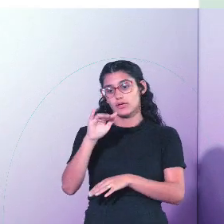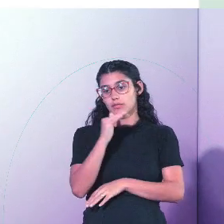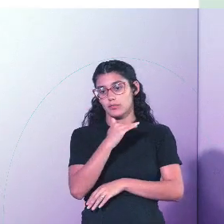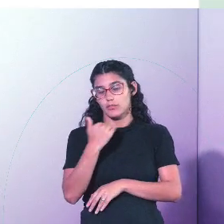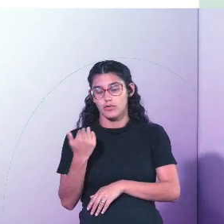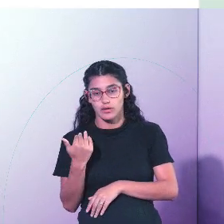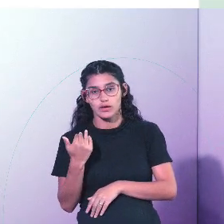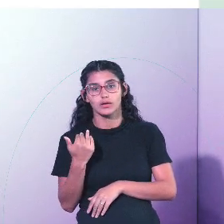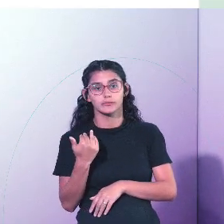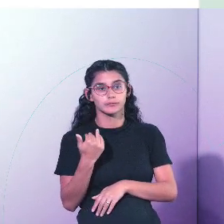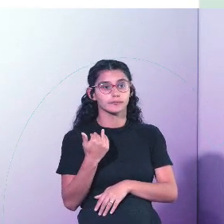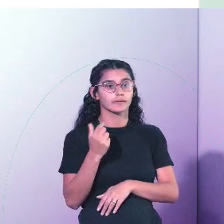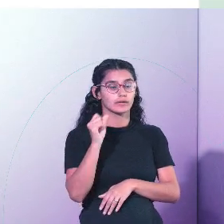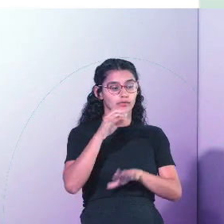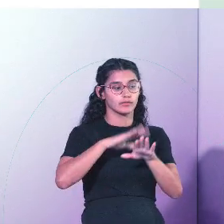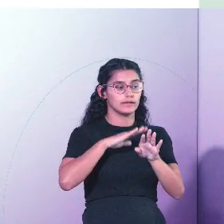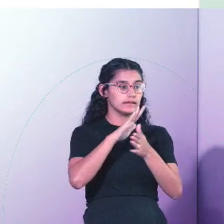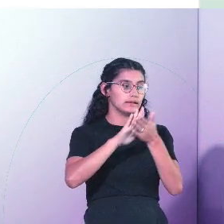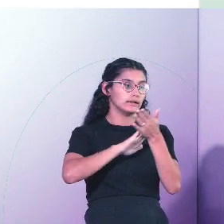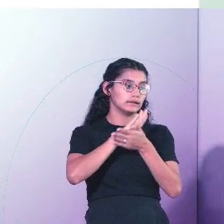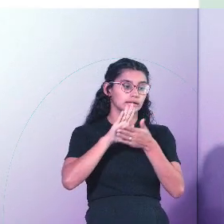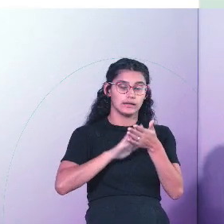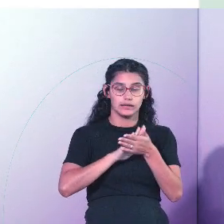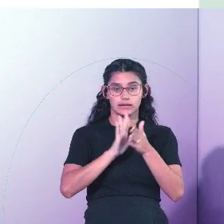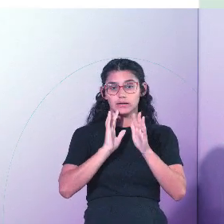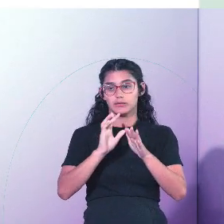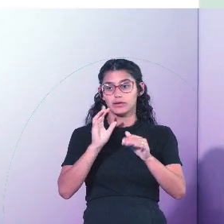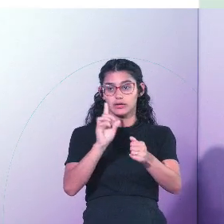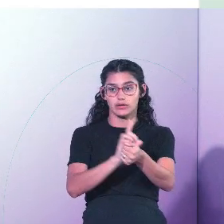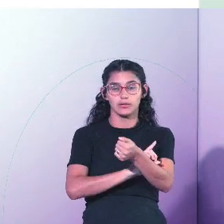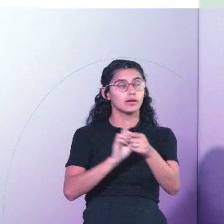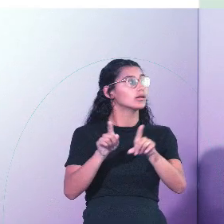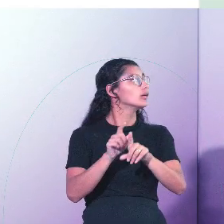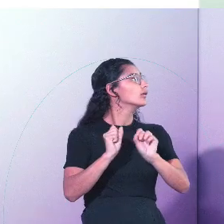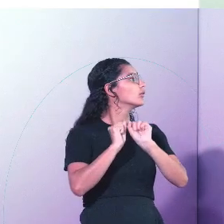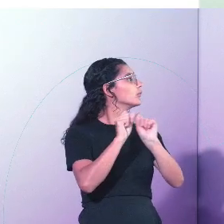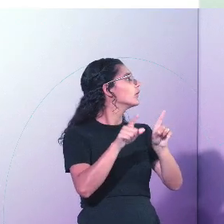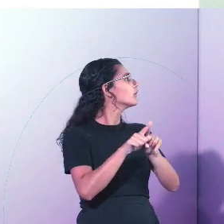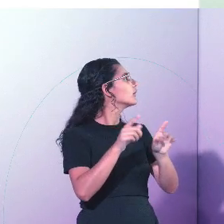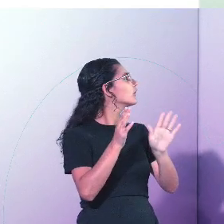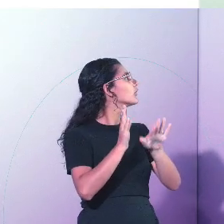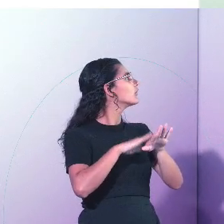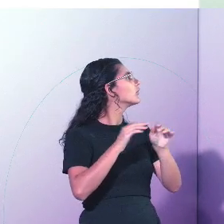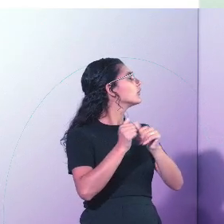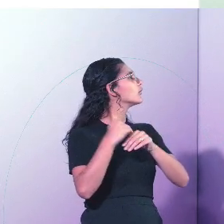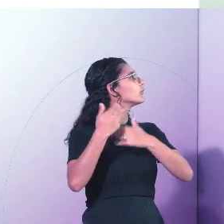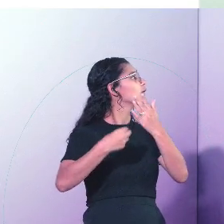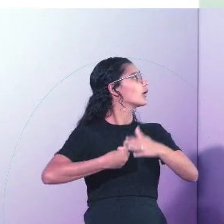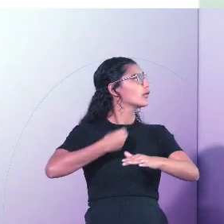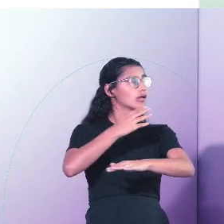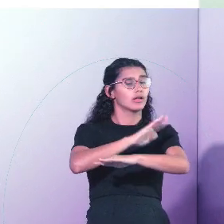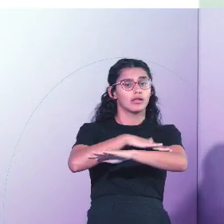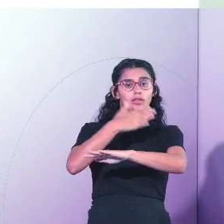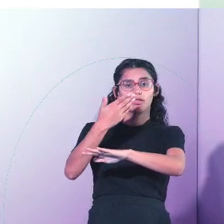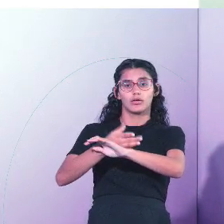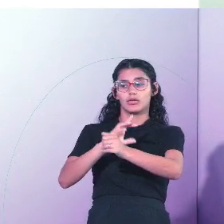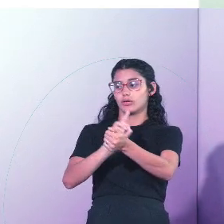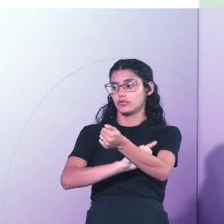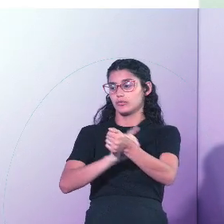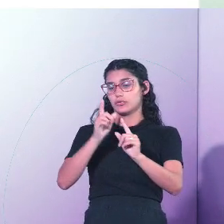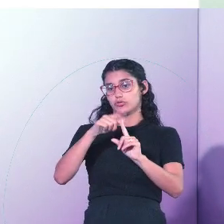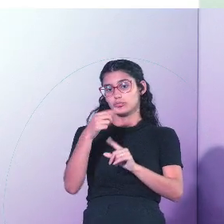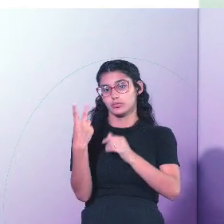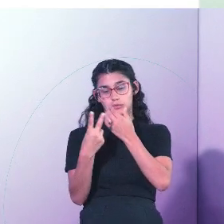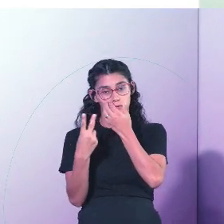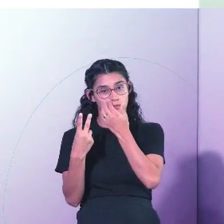poucos meses se você não fizer alguma coisa. Já uma diabetes, a pessoa pode até, de repente, passar a vida inteira, uma diabetes tipo 2,